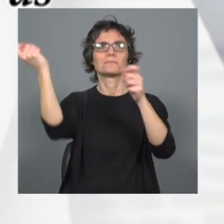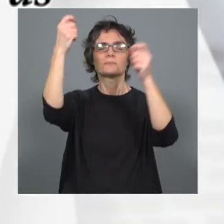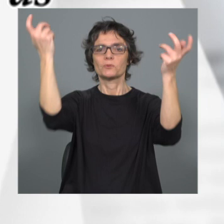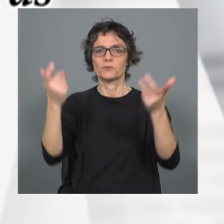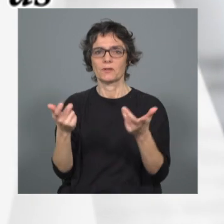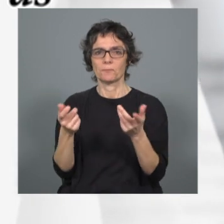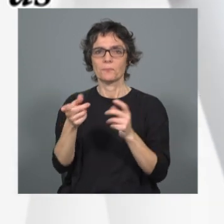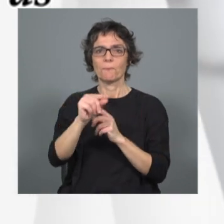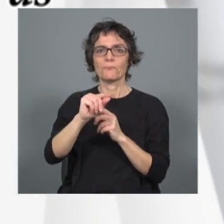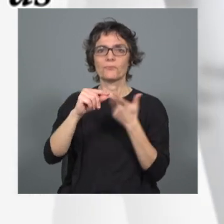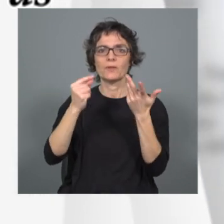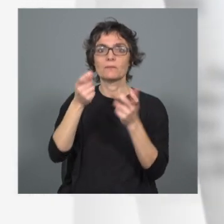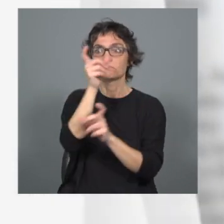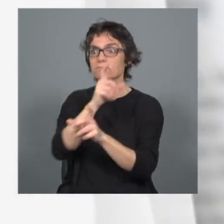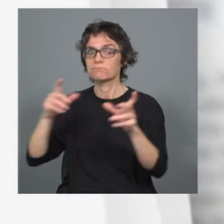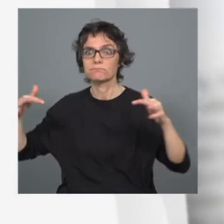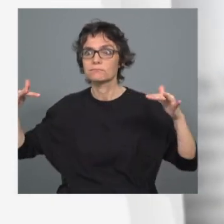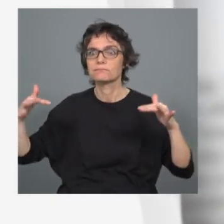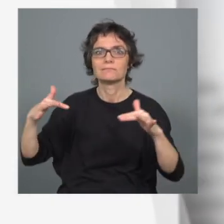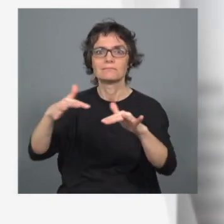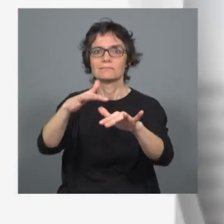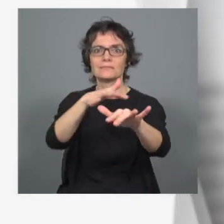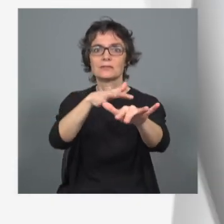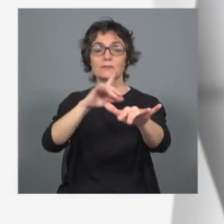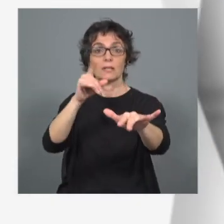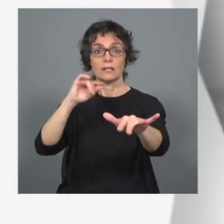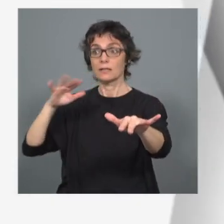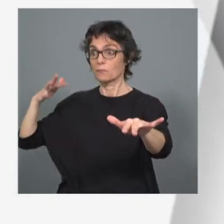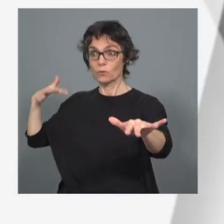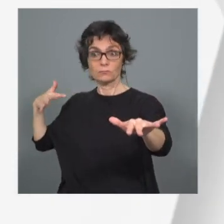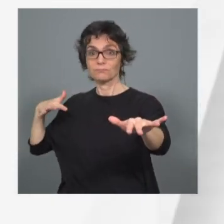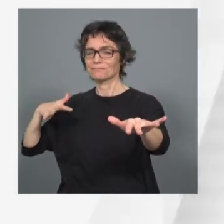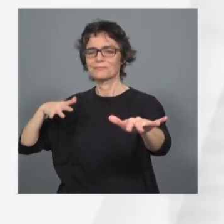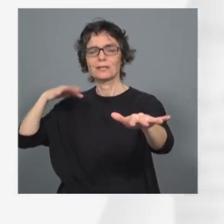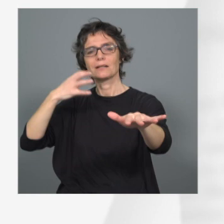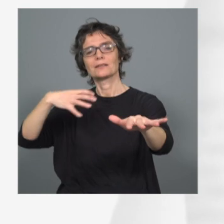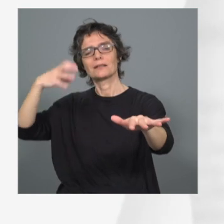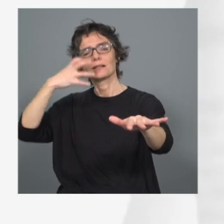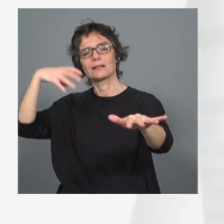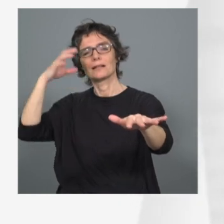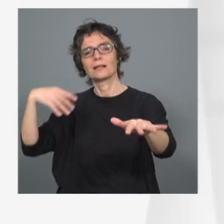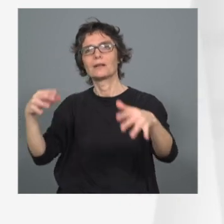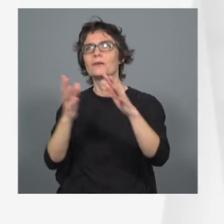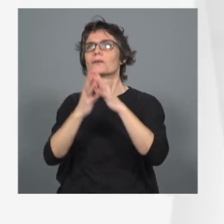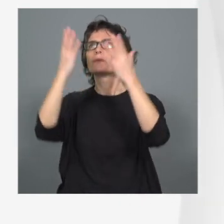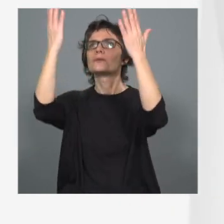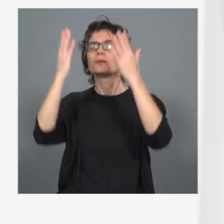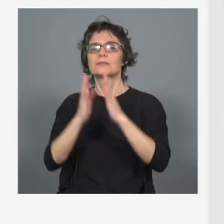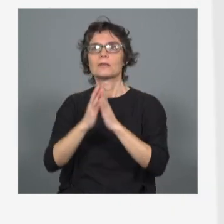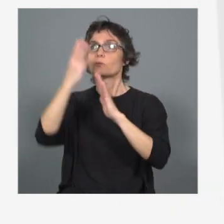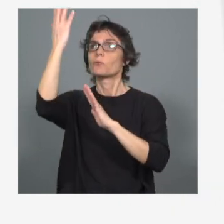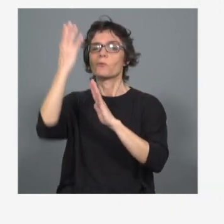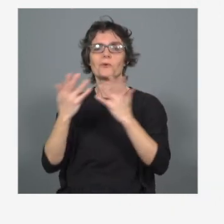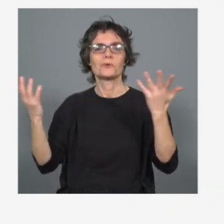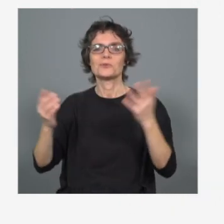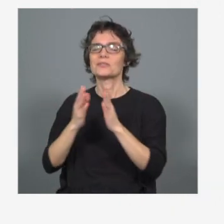E tanto os que iam à frente, como os que o seguiam gritavam: Hosana, bendito que vem em nome